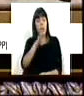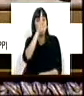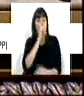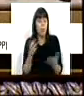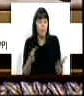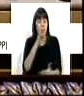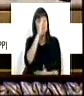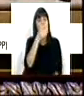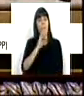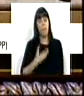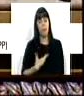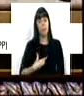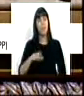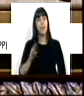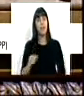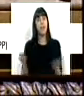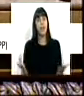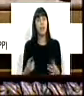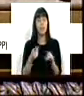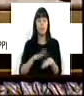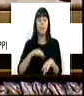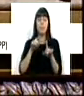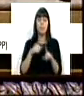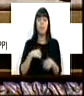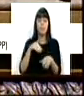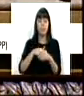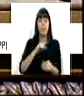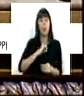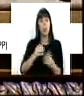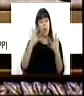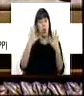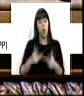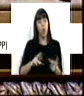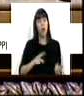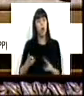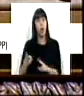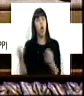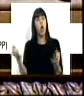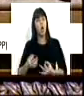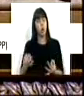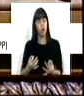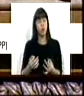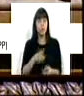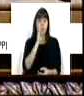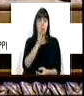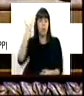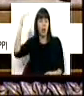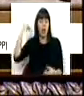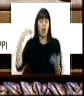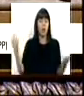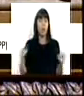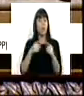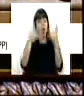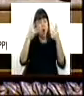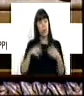governo, do governo PSD-CDS. E por isso votaram contra o orçamento retificativo, que aliás, como dissemos na altura,